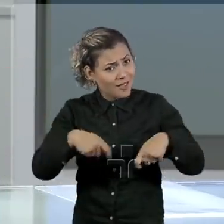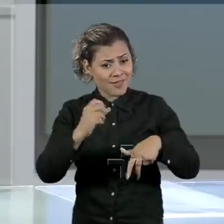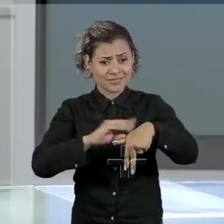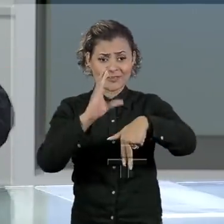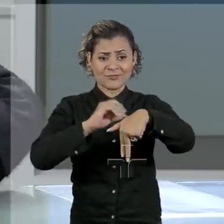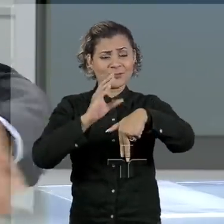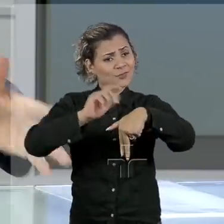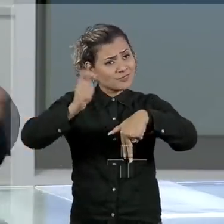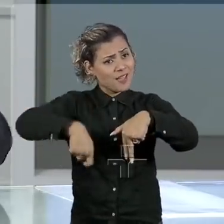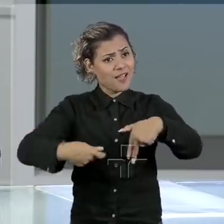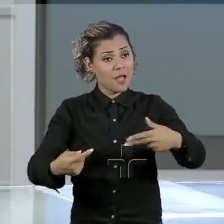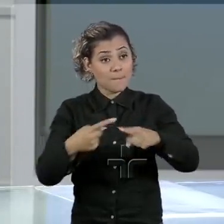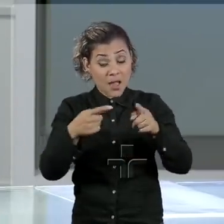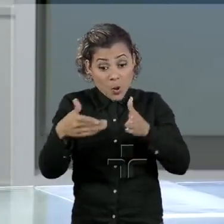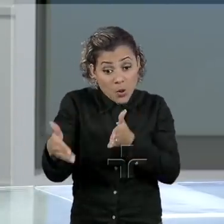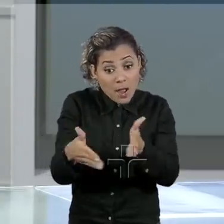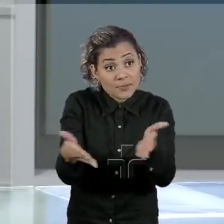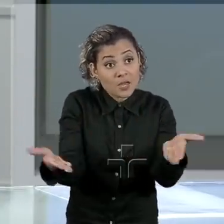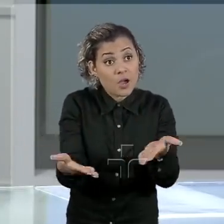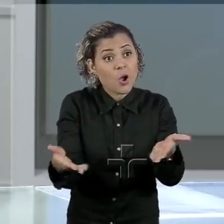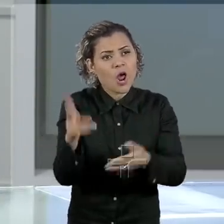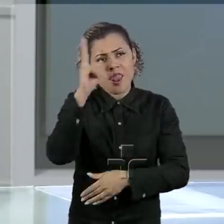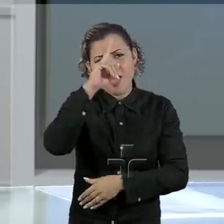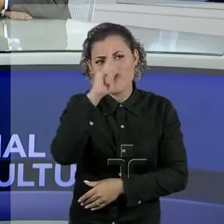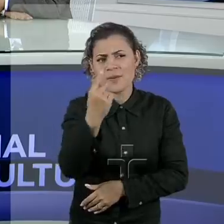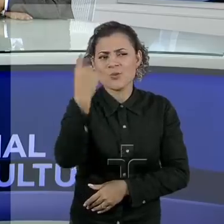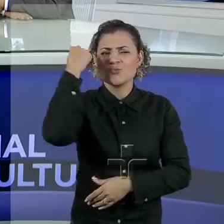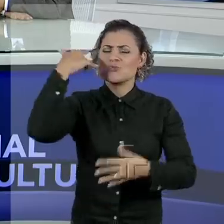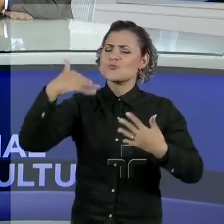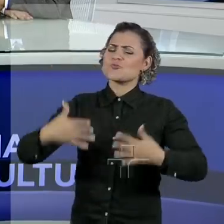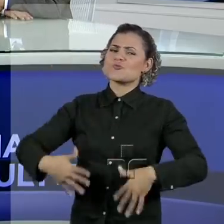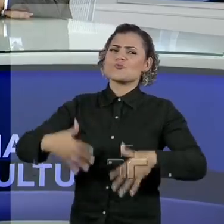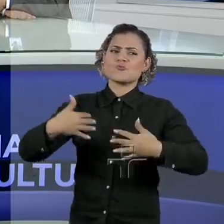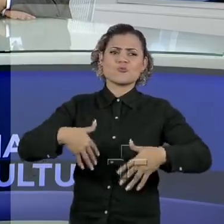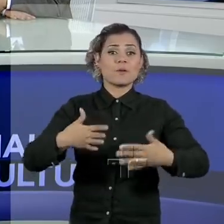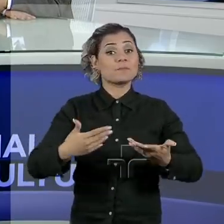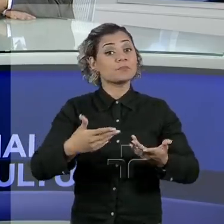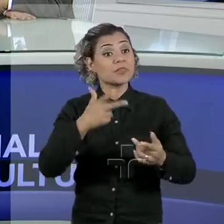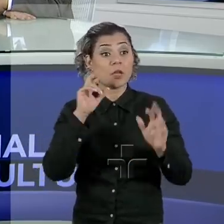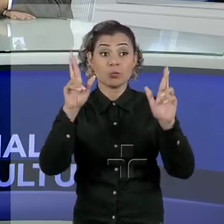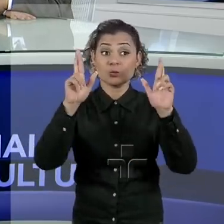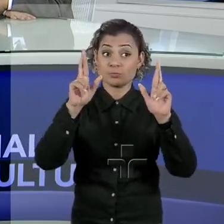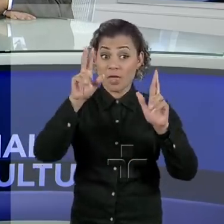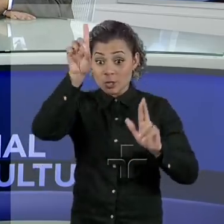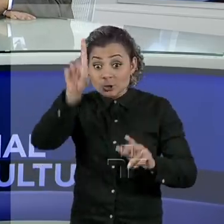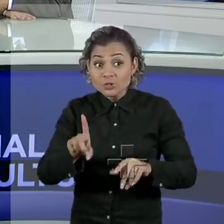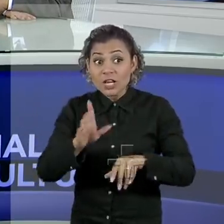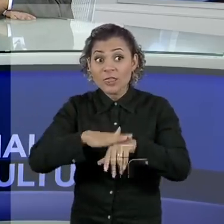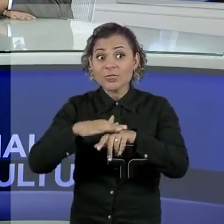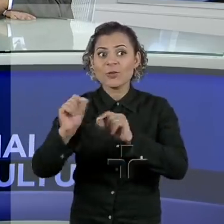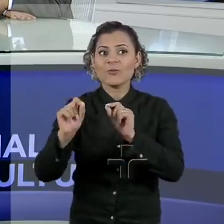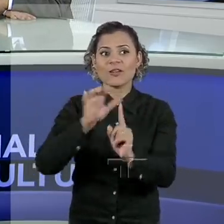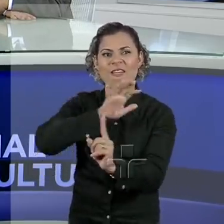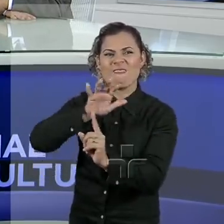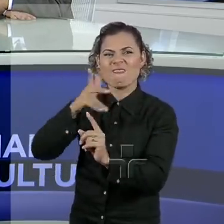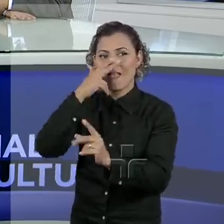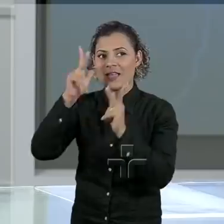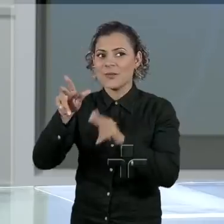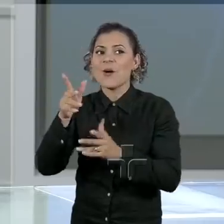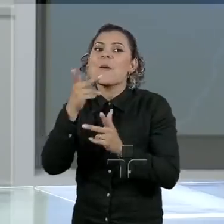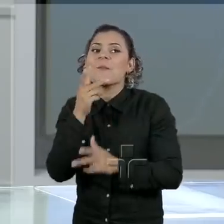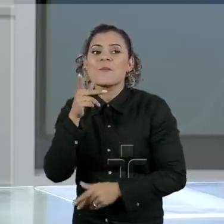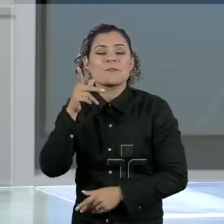de fato, né? Nesse caminho, uma lembrança fantástica. Com essa inspiração. Espero que os nossos dirigentes se inspirem no que o Pondé disse aí.